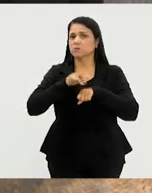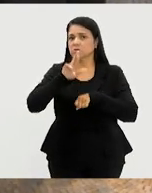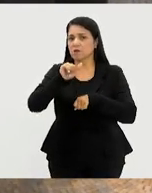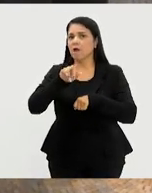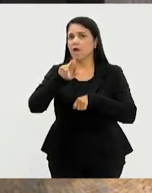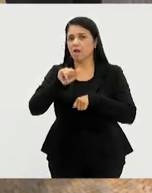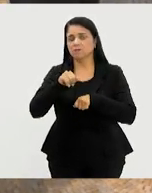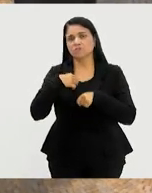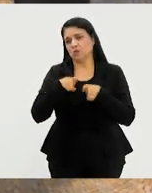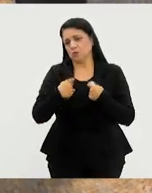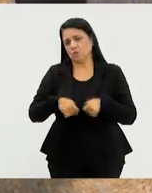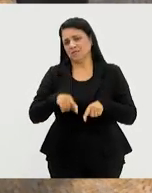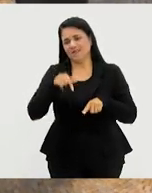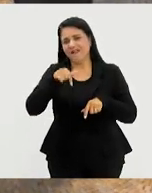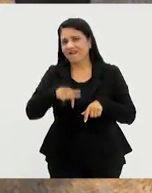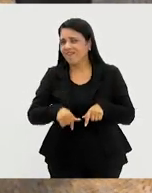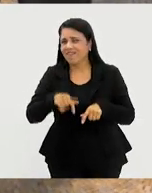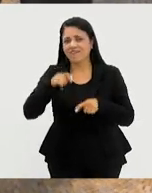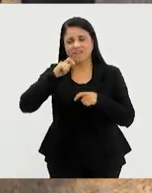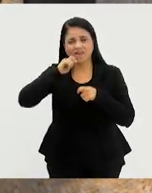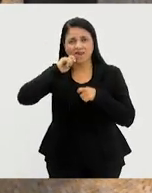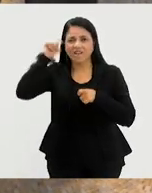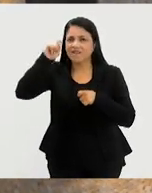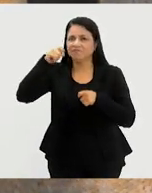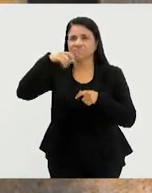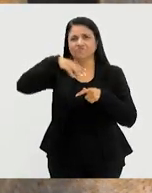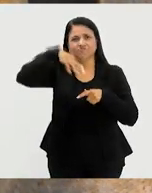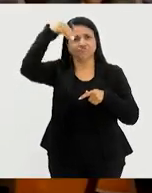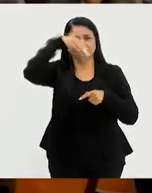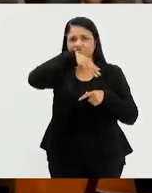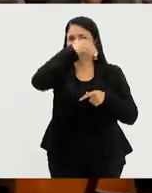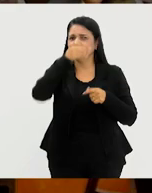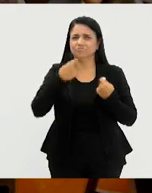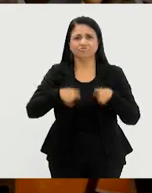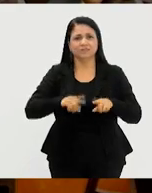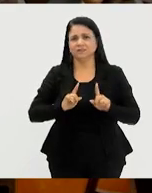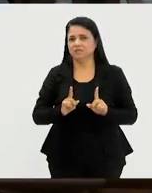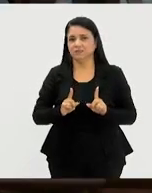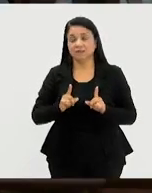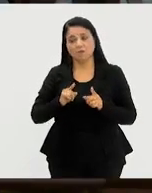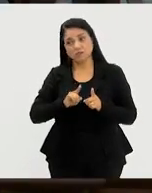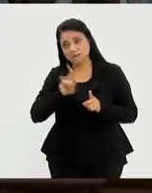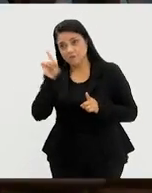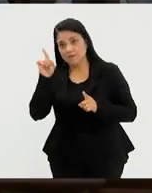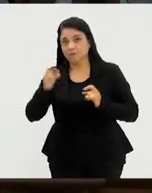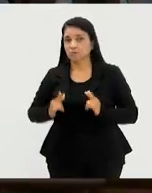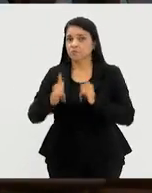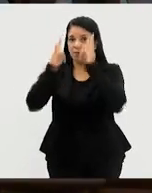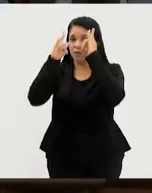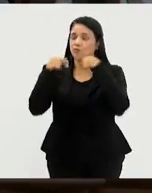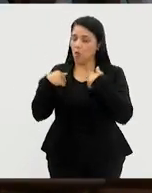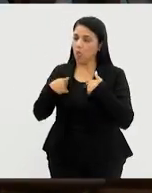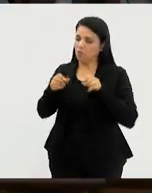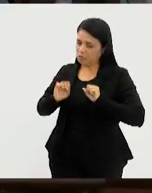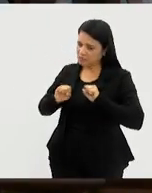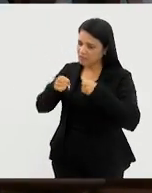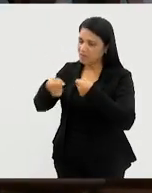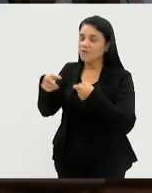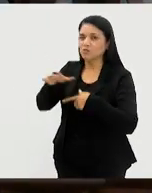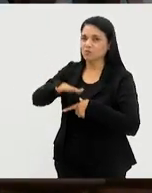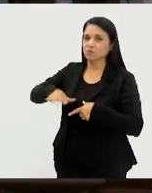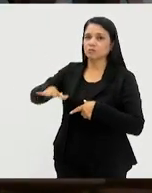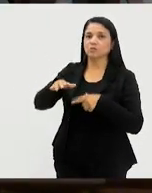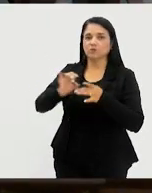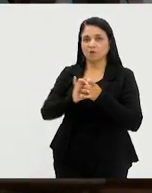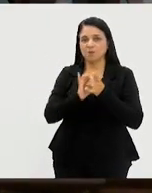necessariamente a nossa sessão ser aqui muito obrigado senhor presidente eu defendo o uso desse desse espaço democrático aqui